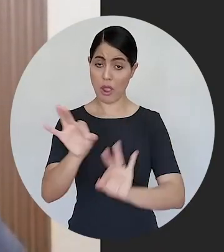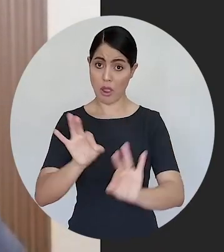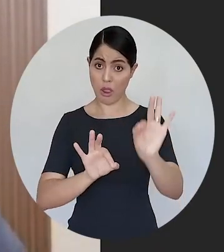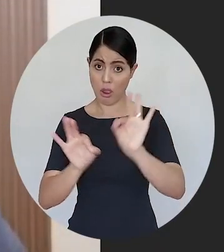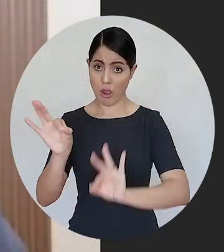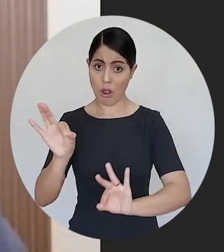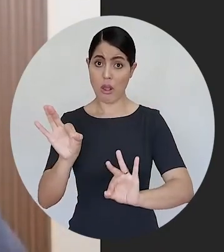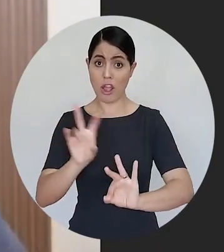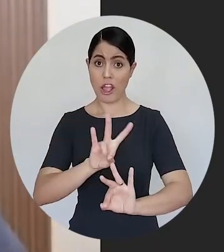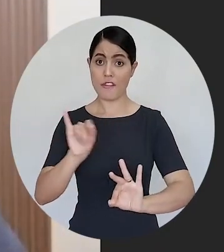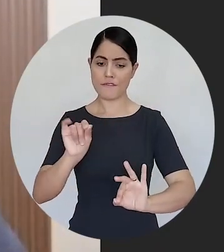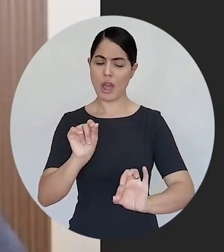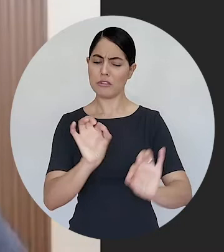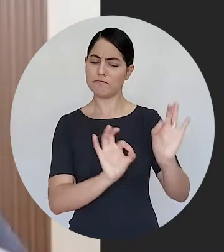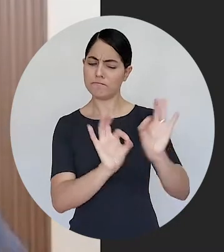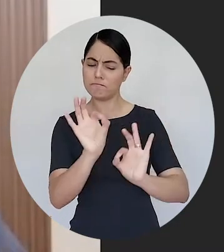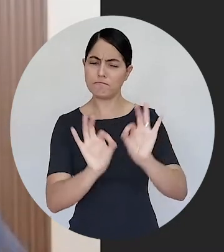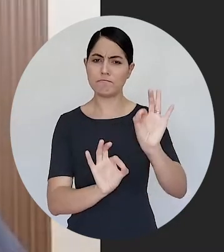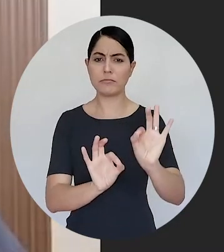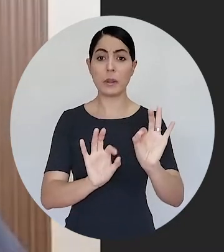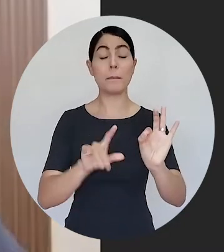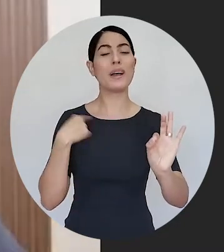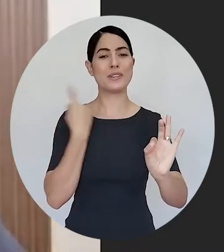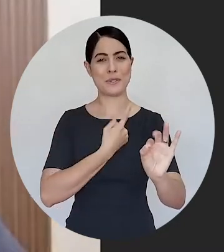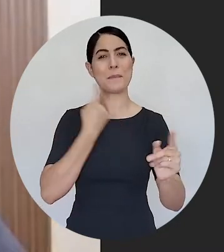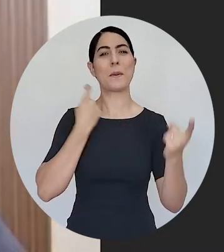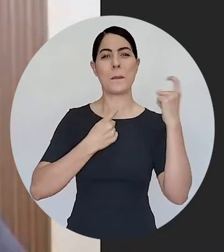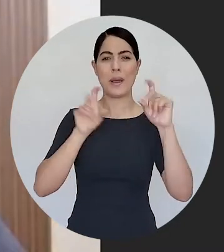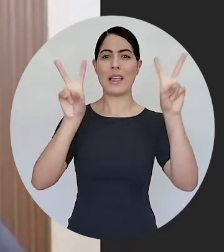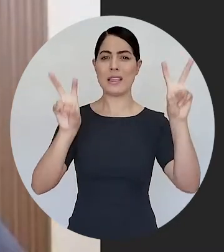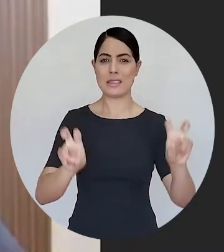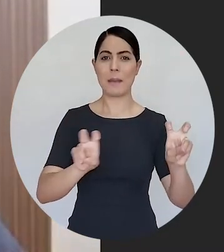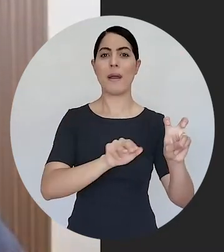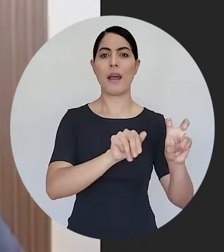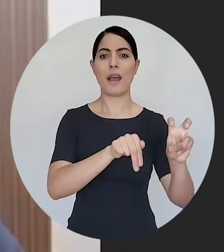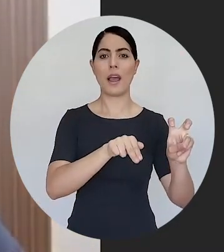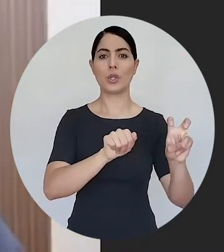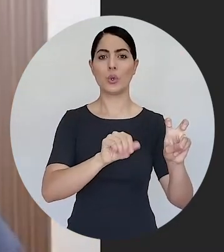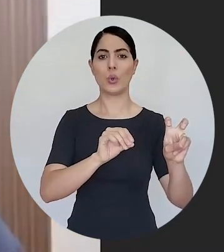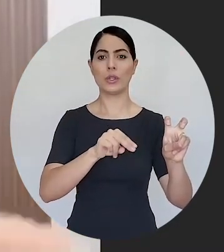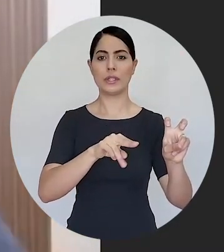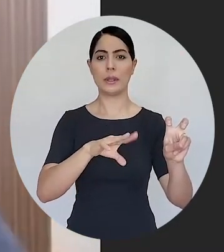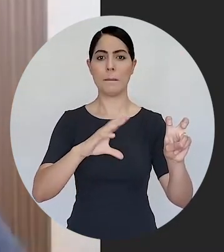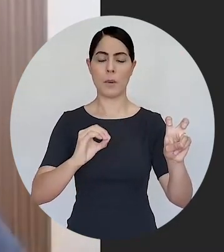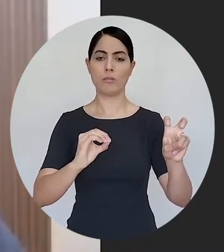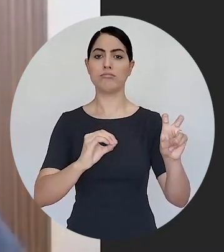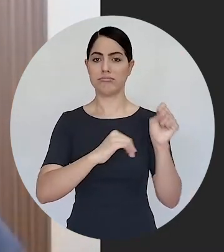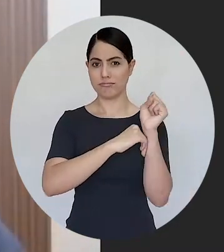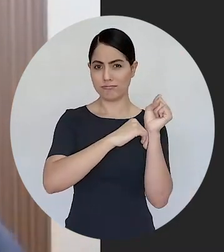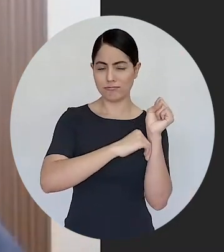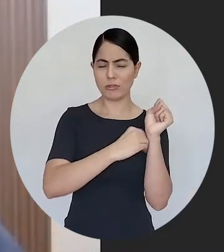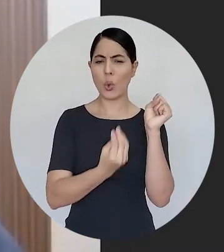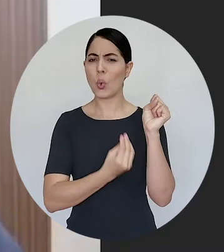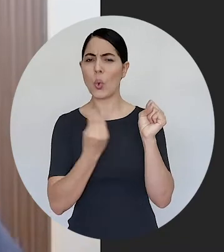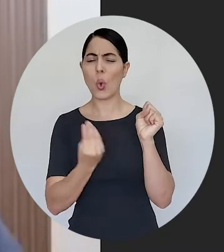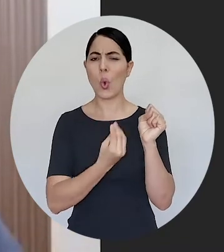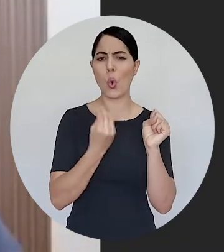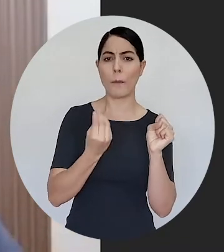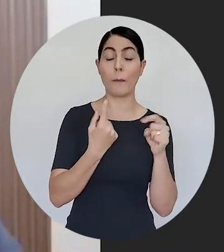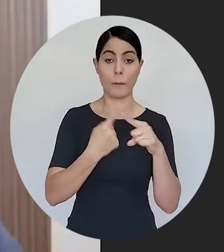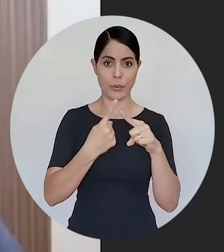final aqui, tivemos algumas alterações, mas essa é uma preocupação nossa, sob o ponto de vista de